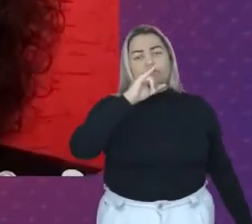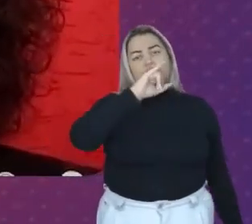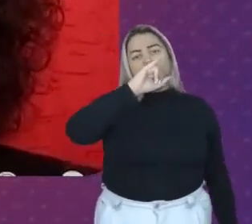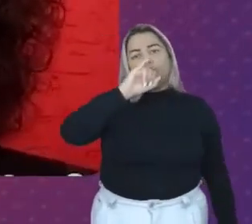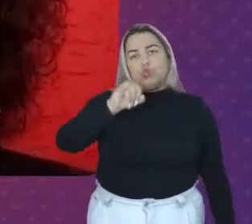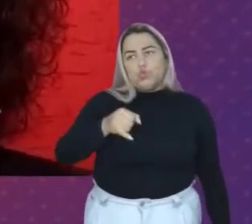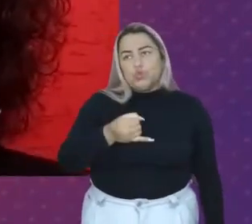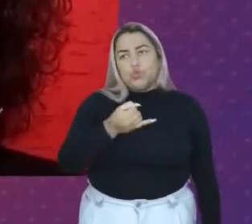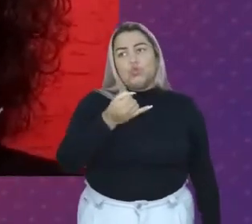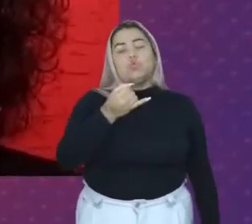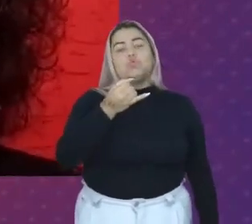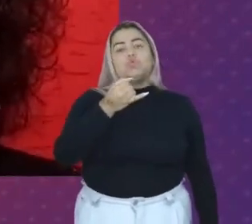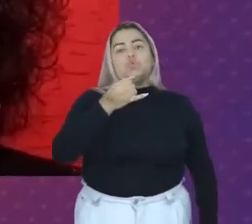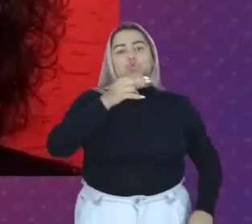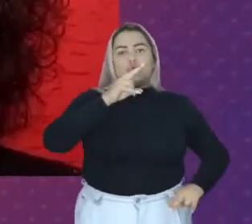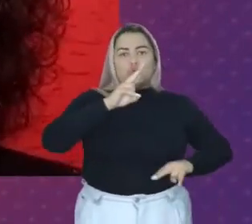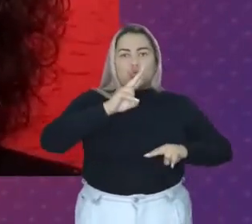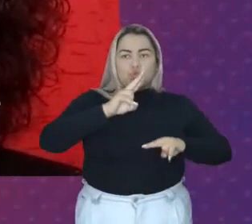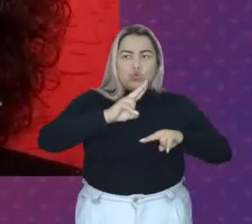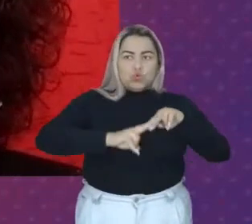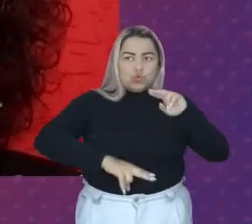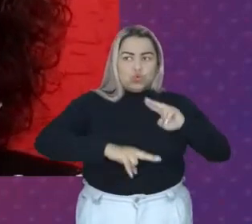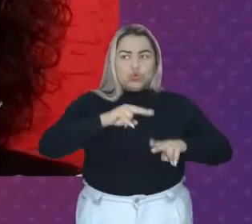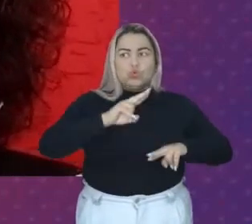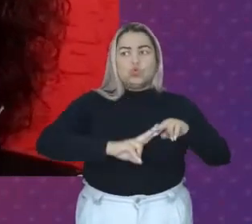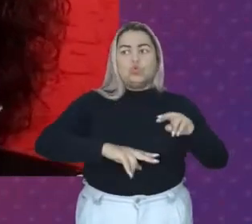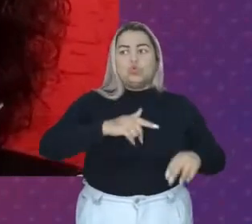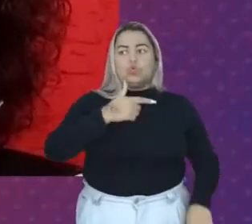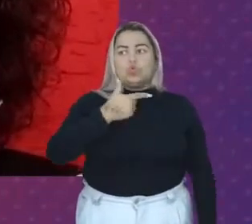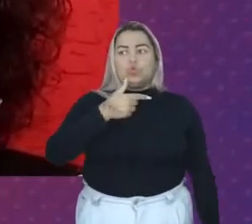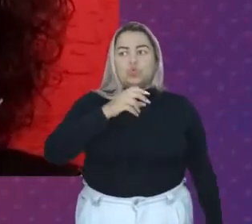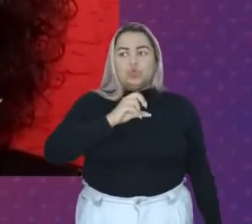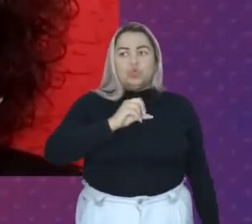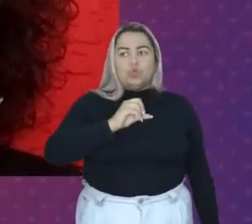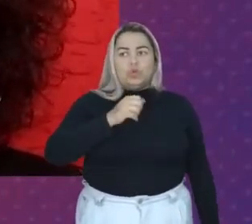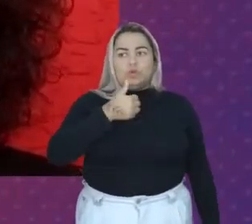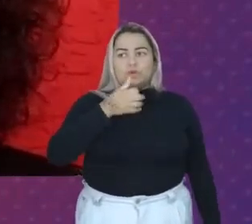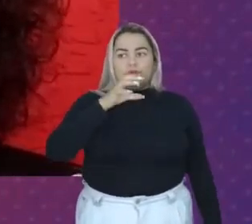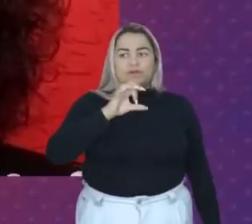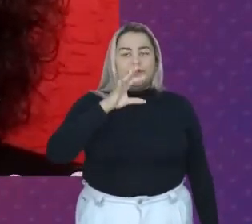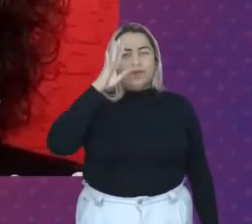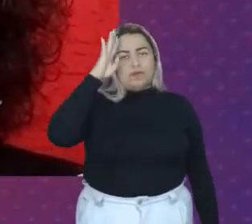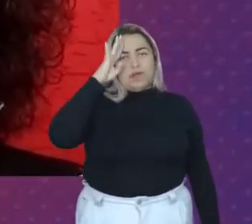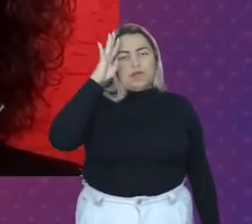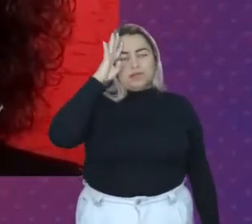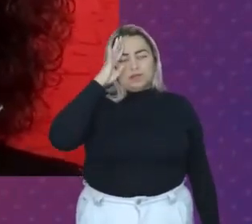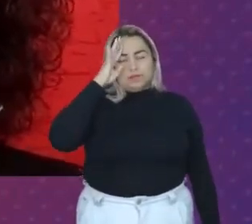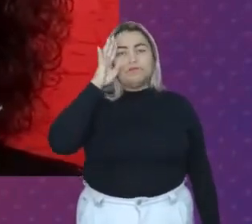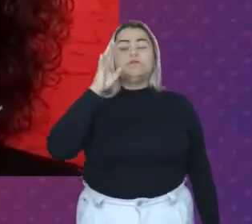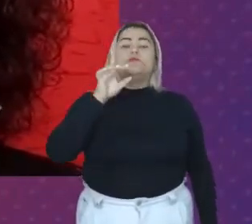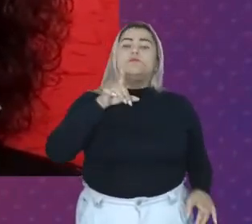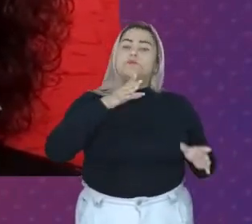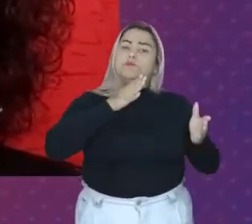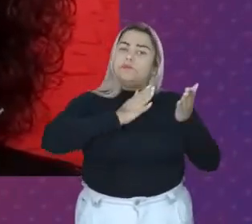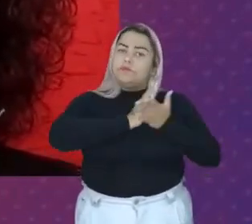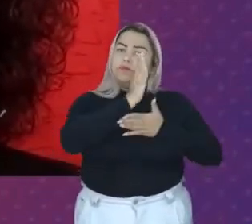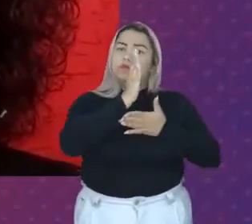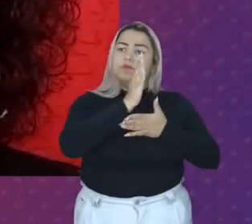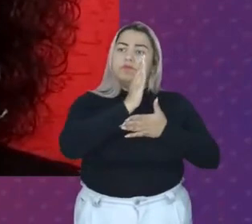junho de 2019, uma quarta-feira, se não me engano, a gente consegue